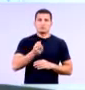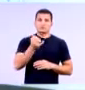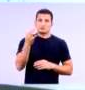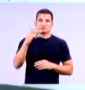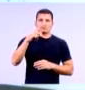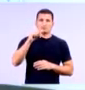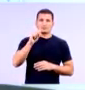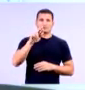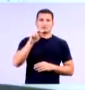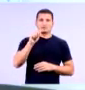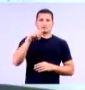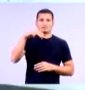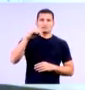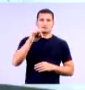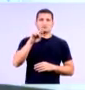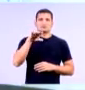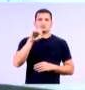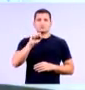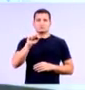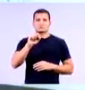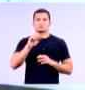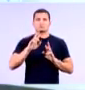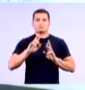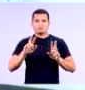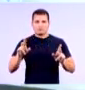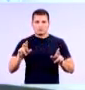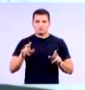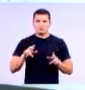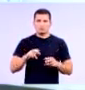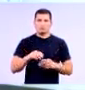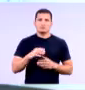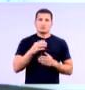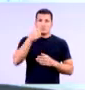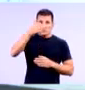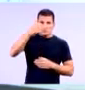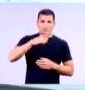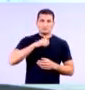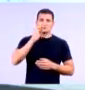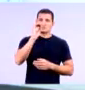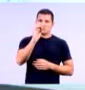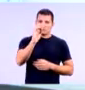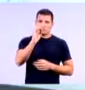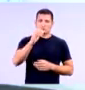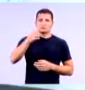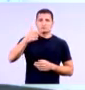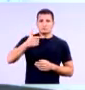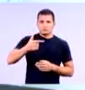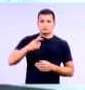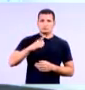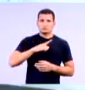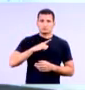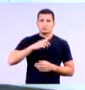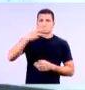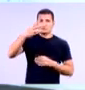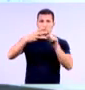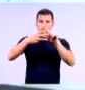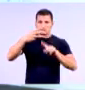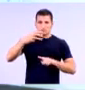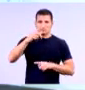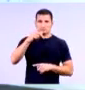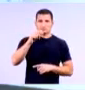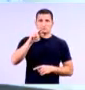parâmetros diferentes. O primeiro construtor, o construtor padrão, tem 0 parâmetros, e o segundo construtor tem 3